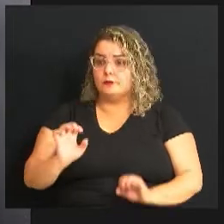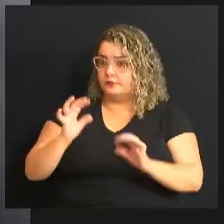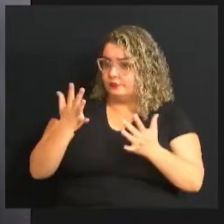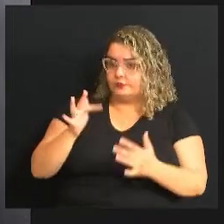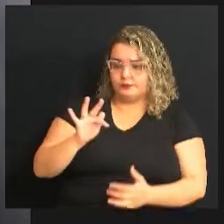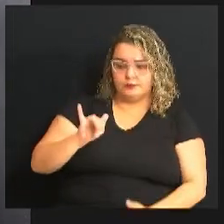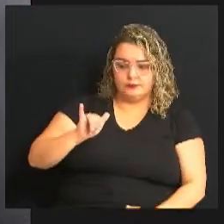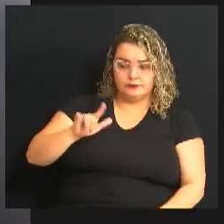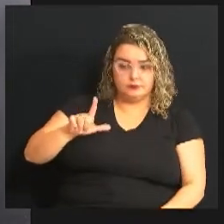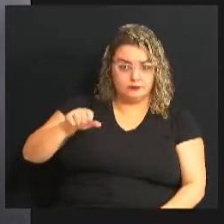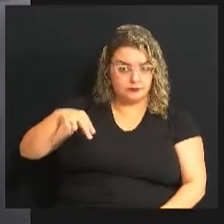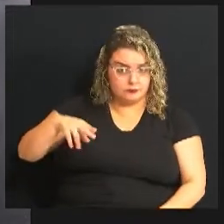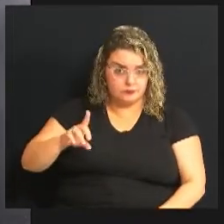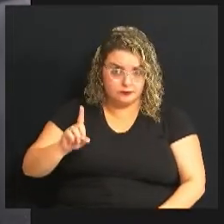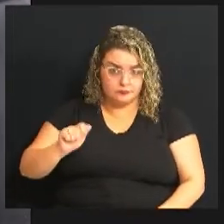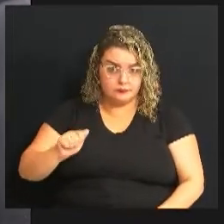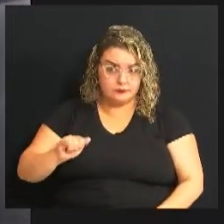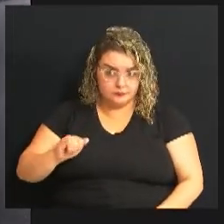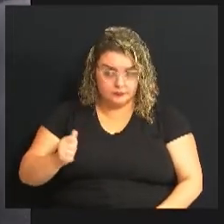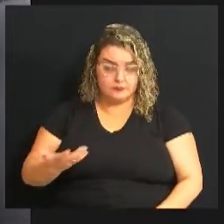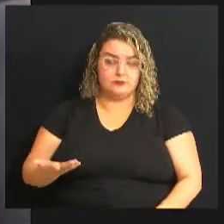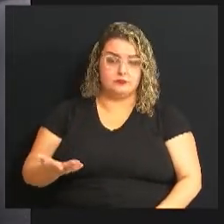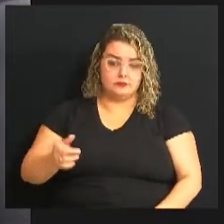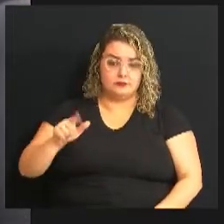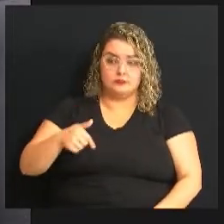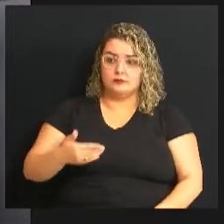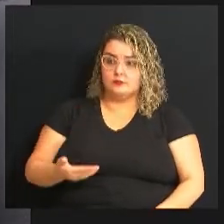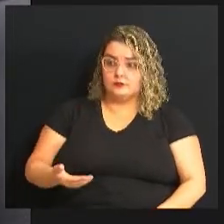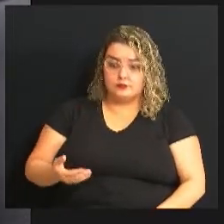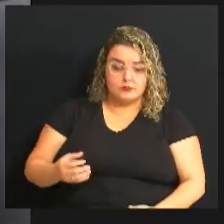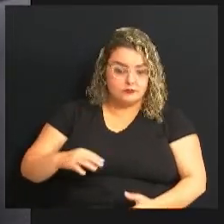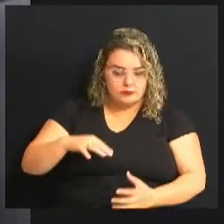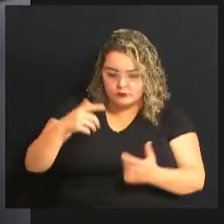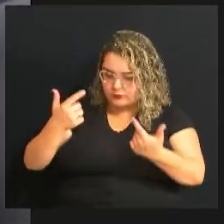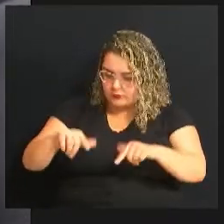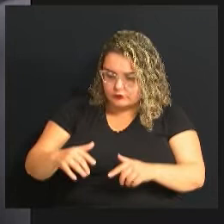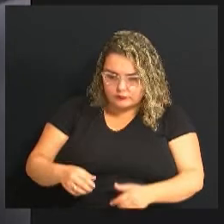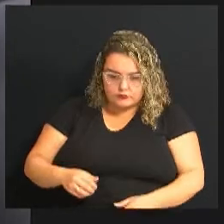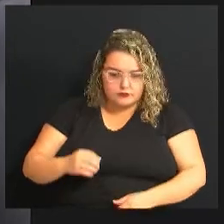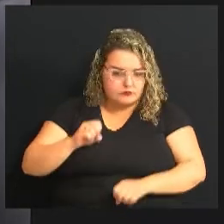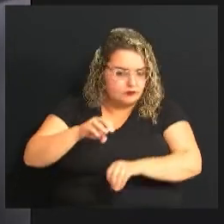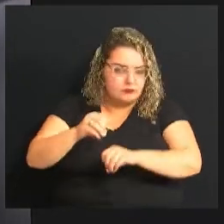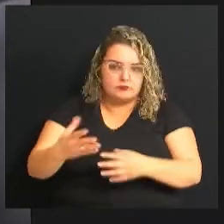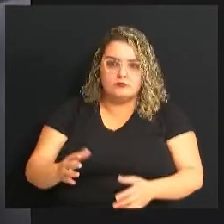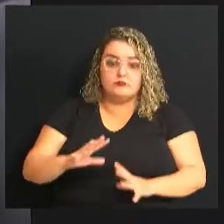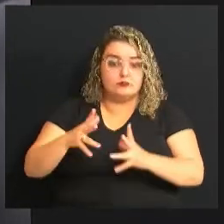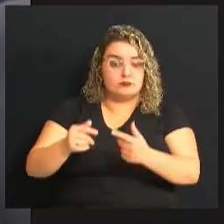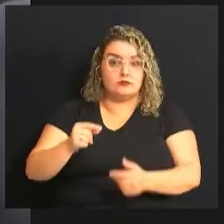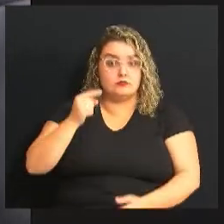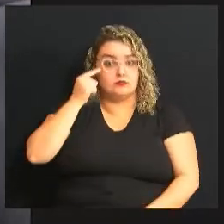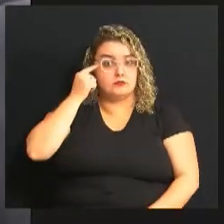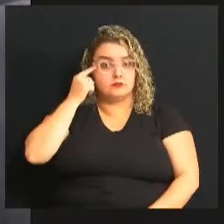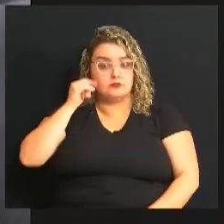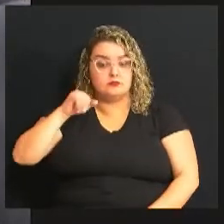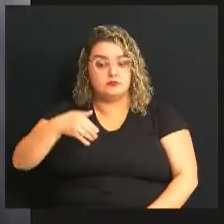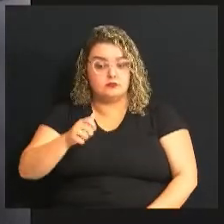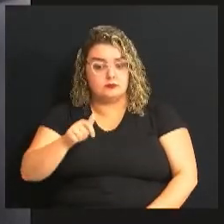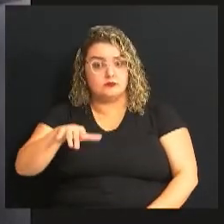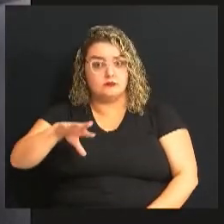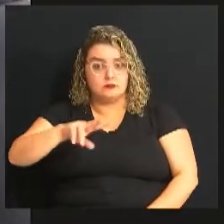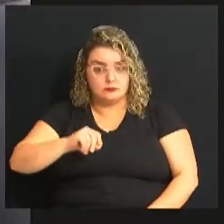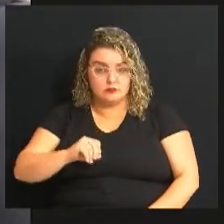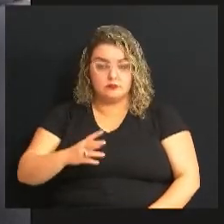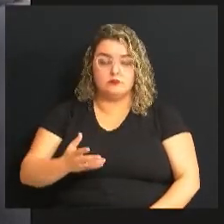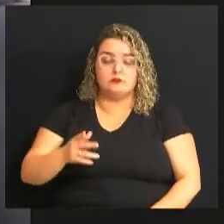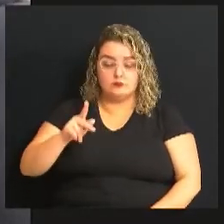Finlândia, que hoje é um berço da educação mundial, aquilo que acontece no Japão, eles servem como